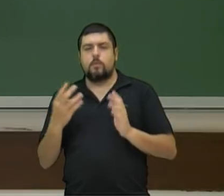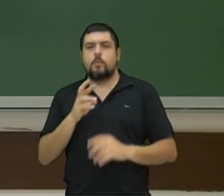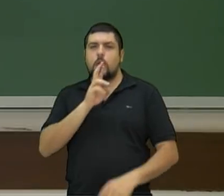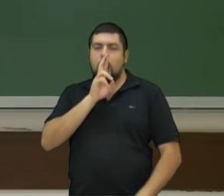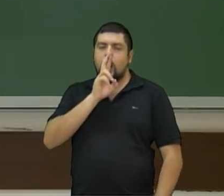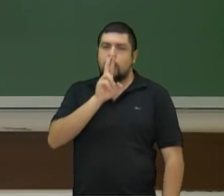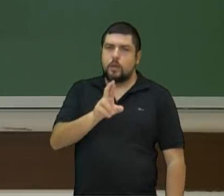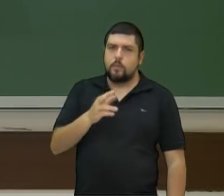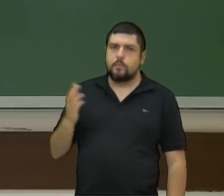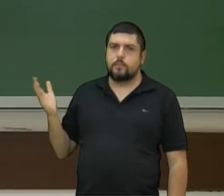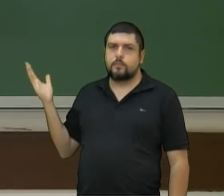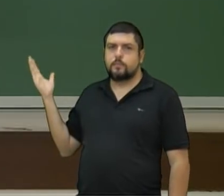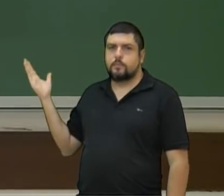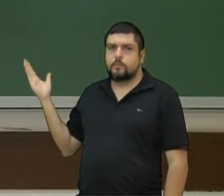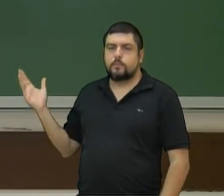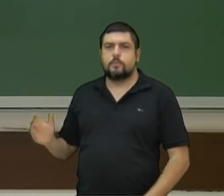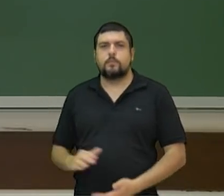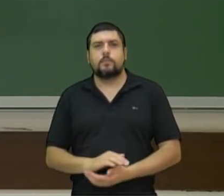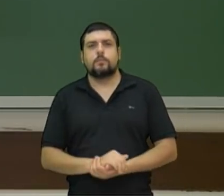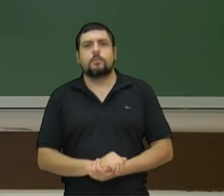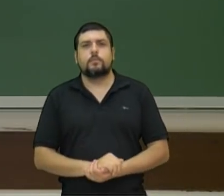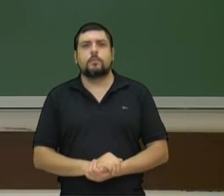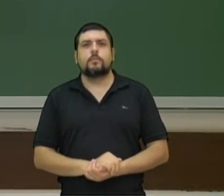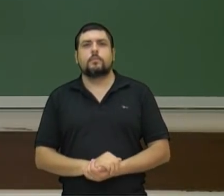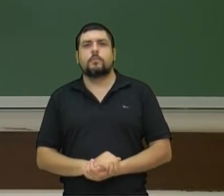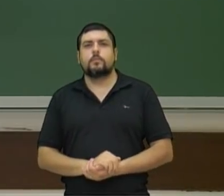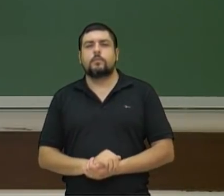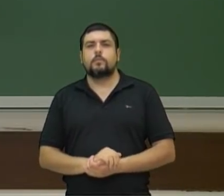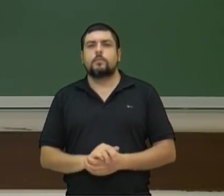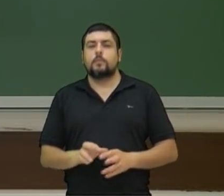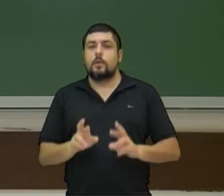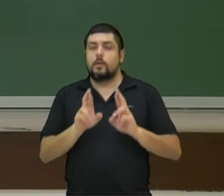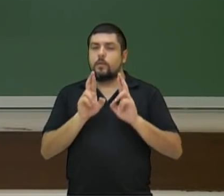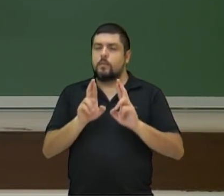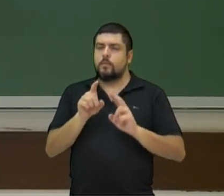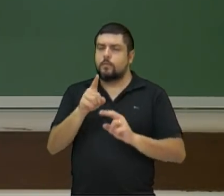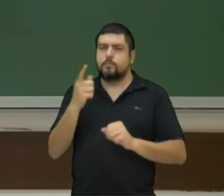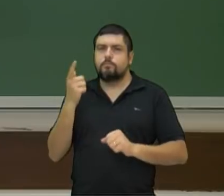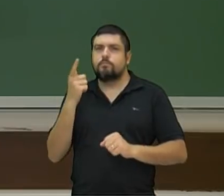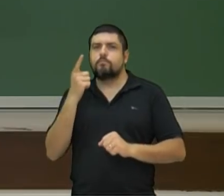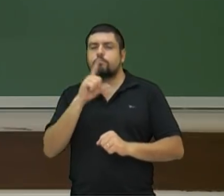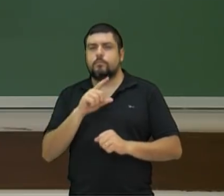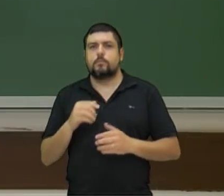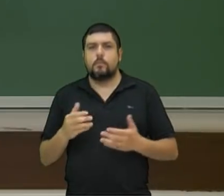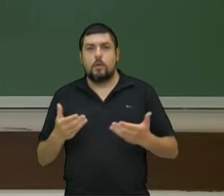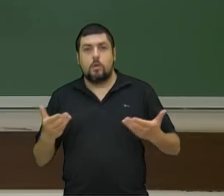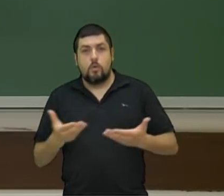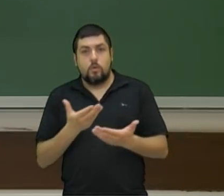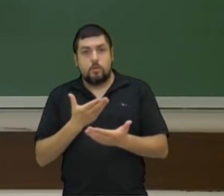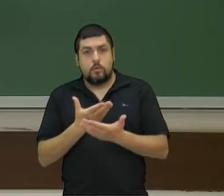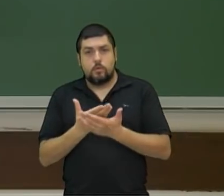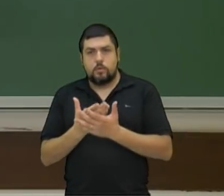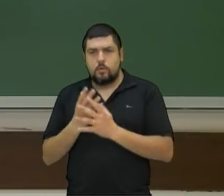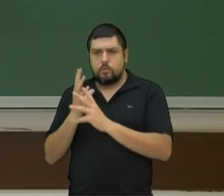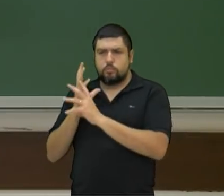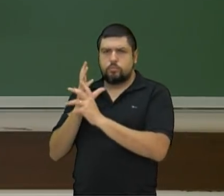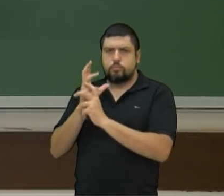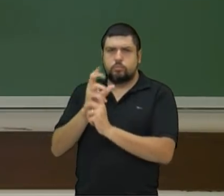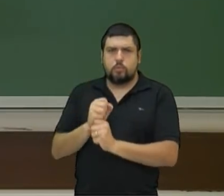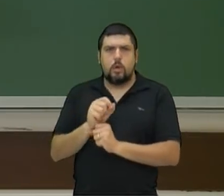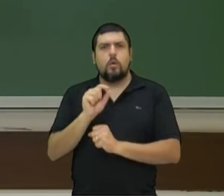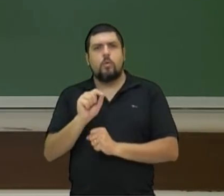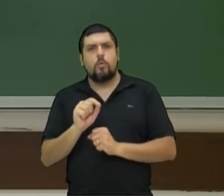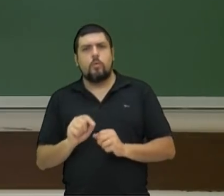solução do exercício número 6. Eu espero que você tenha conseguido. Bom, na aula de hoje nós vimos retomada de